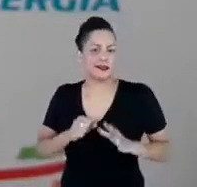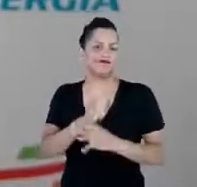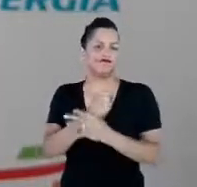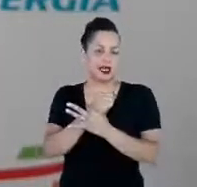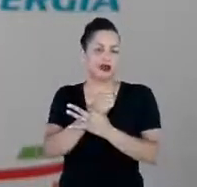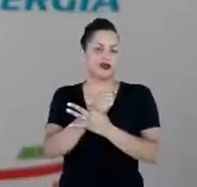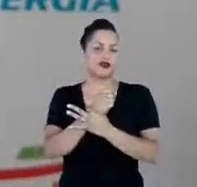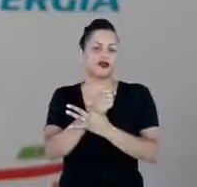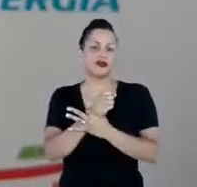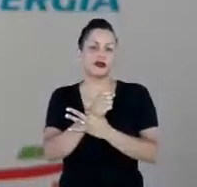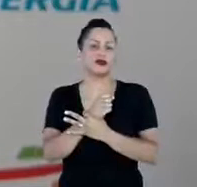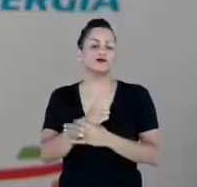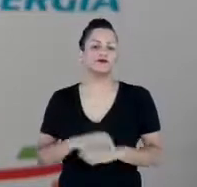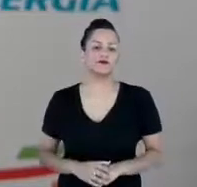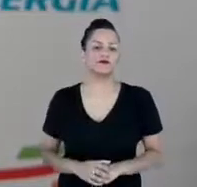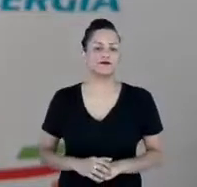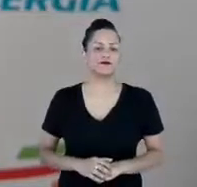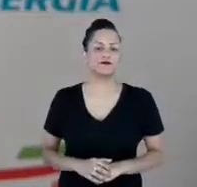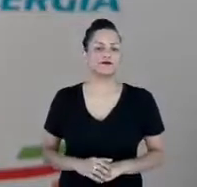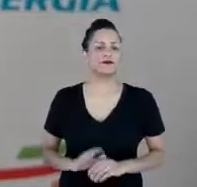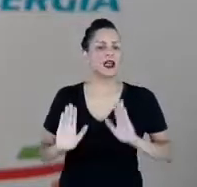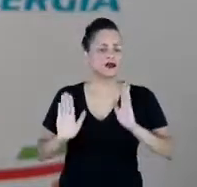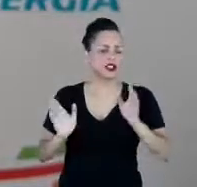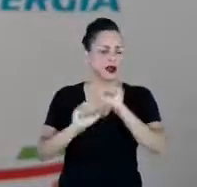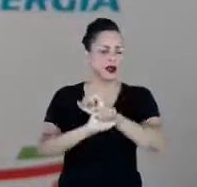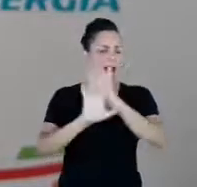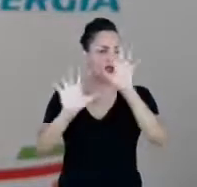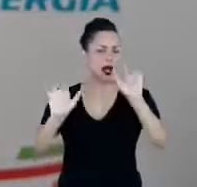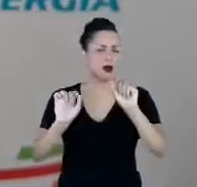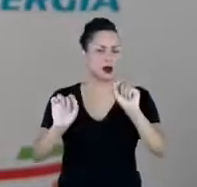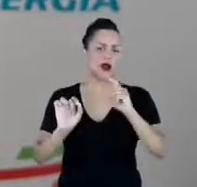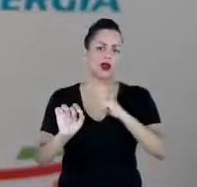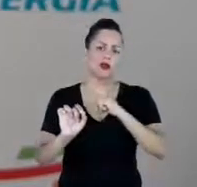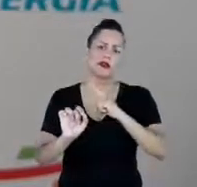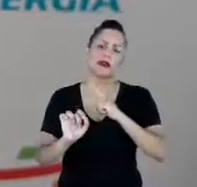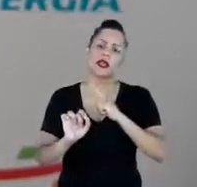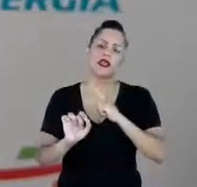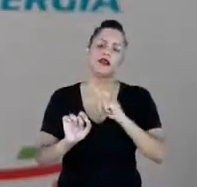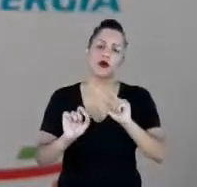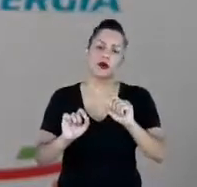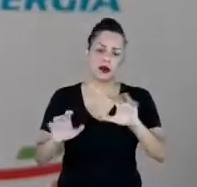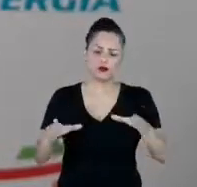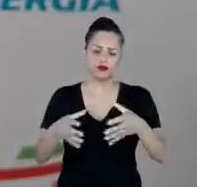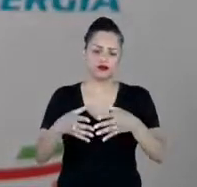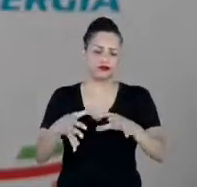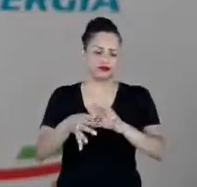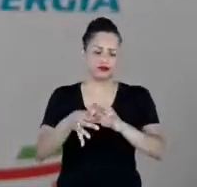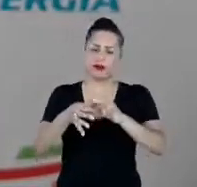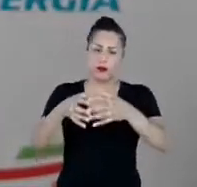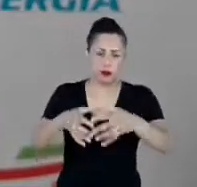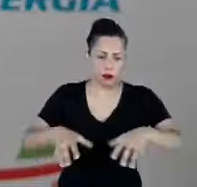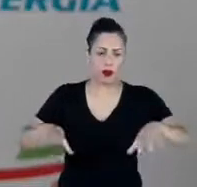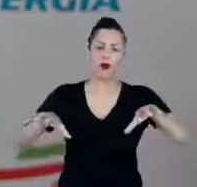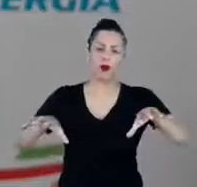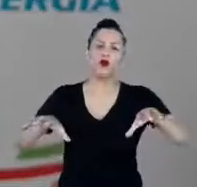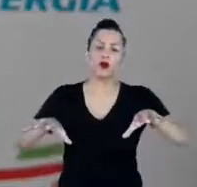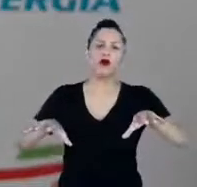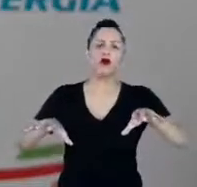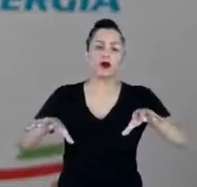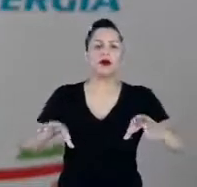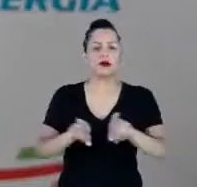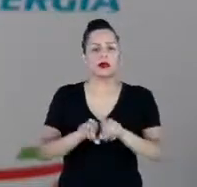ficam muito claro que eu de centralização de carbonato de carbonização Oi e a